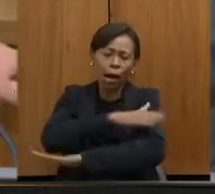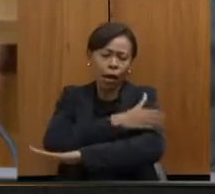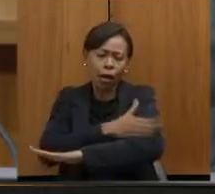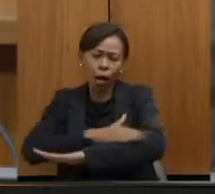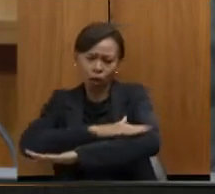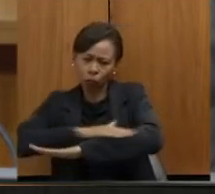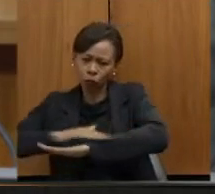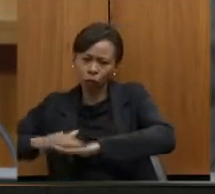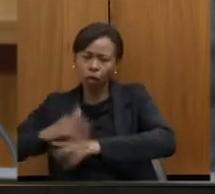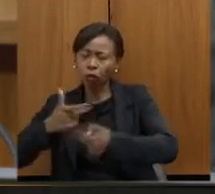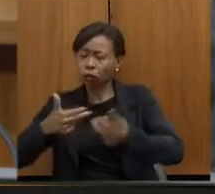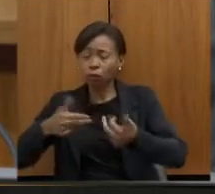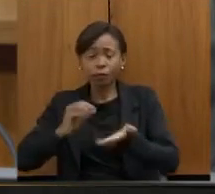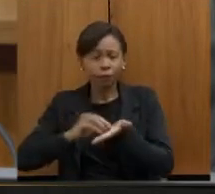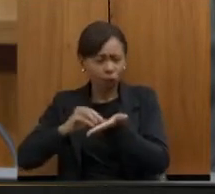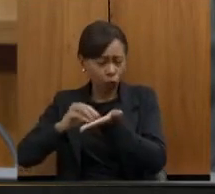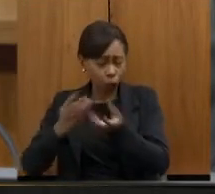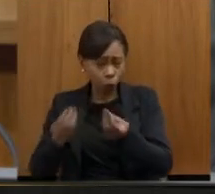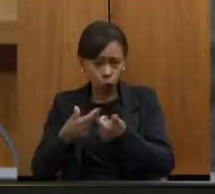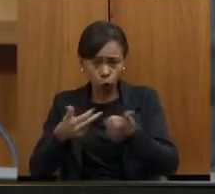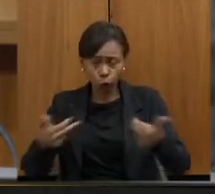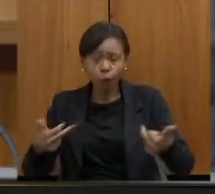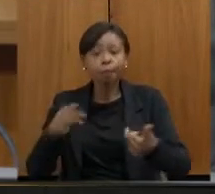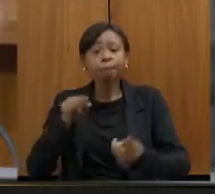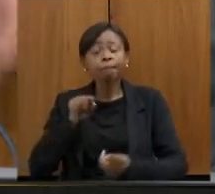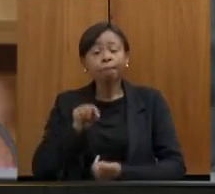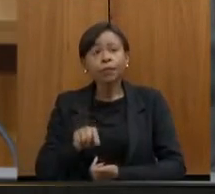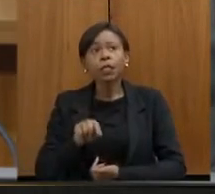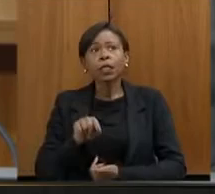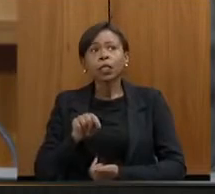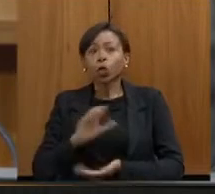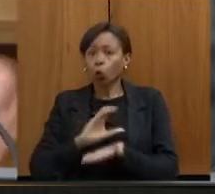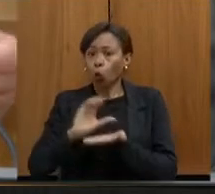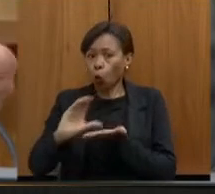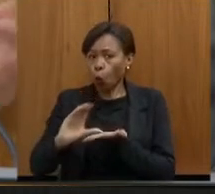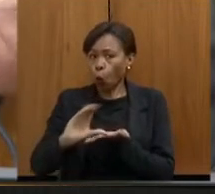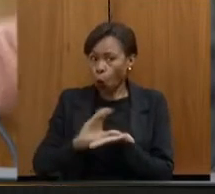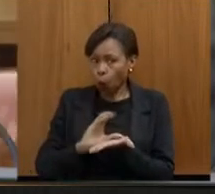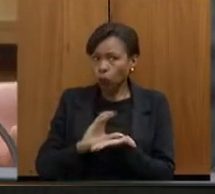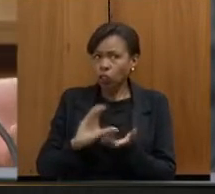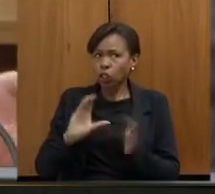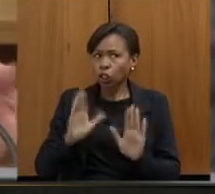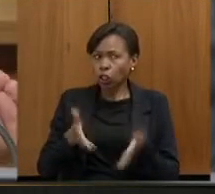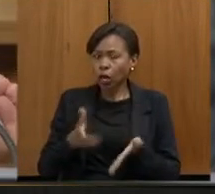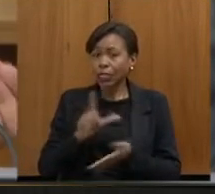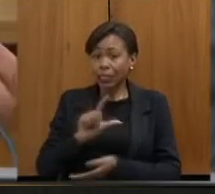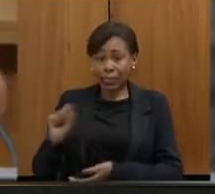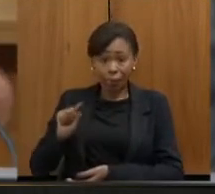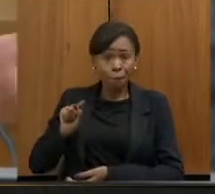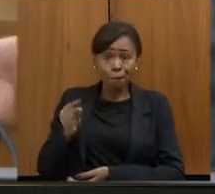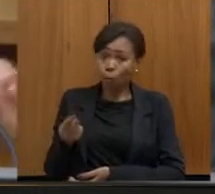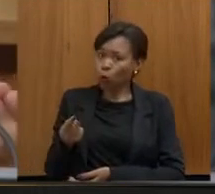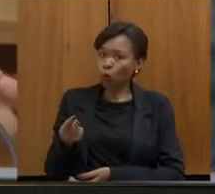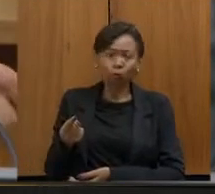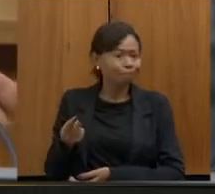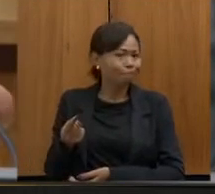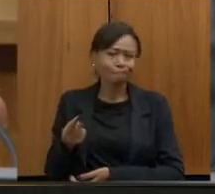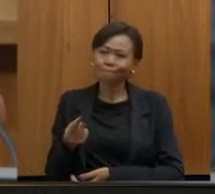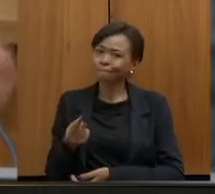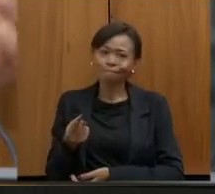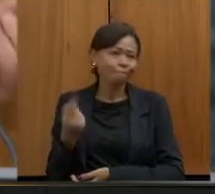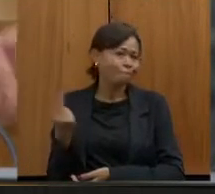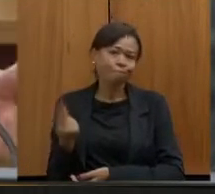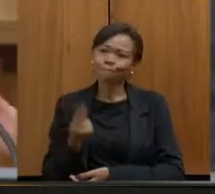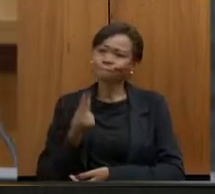demanda extensa. Esse tipo de demanda, pelos orçamentos que recebemos, o recurso dos R$ mil, ele não seria suficiente para poder